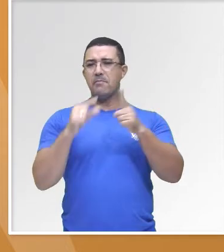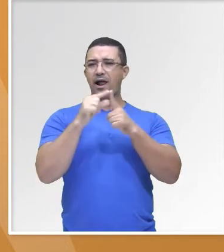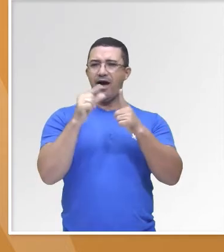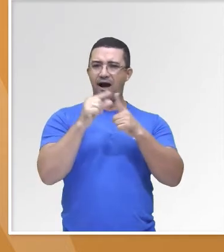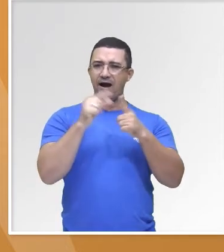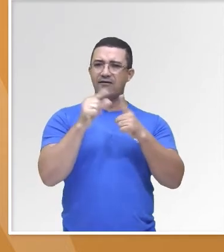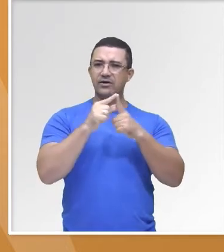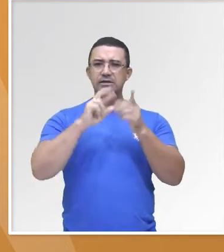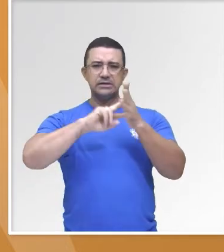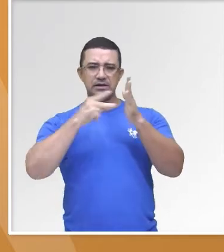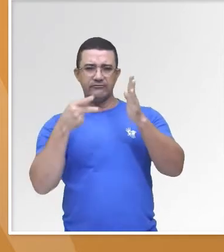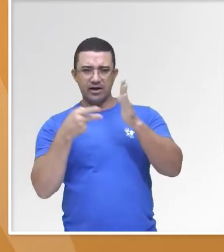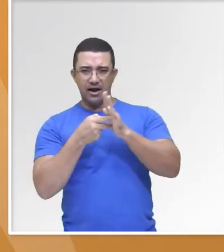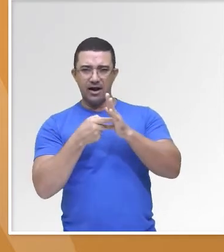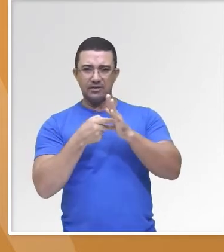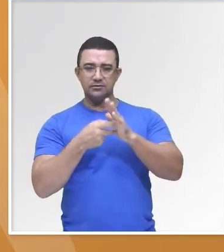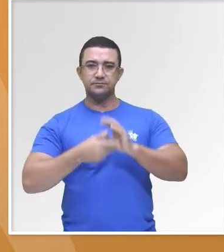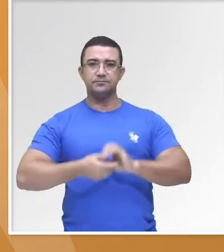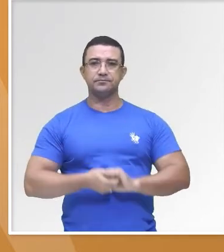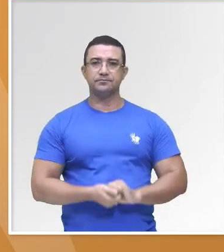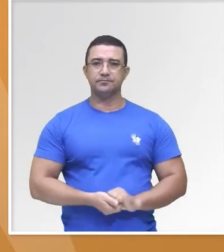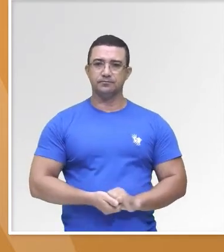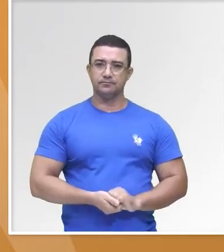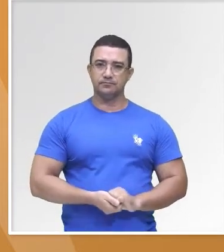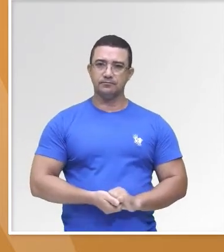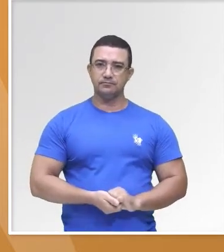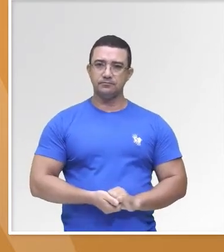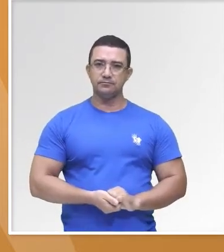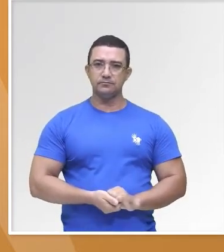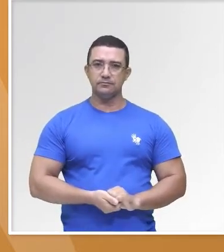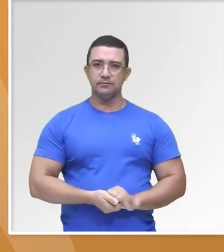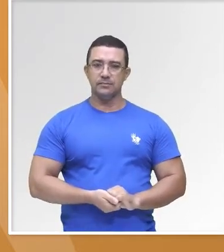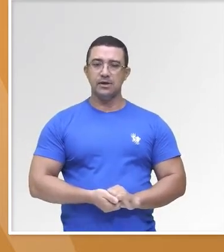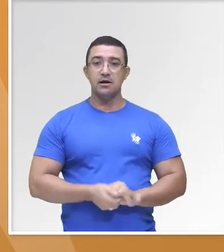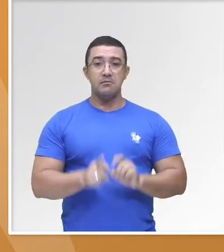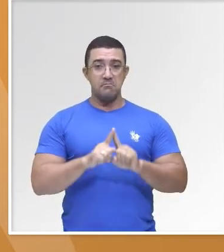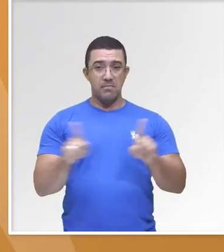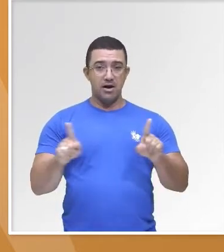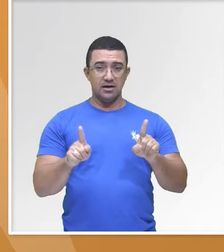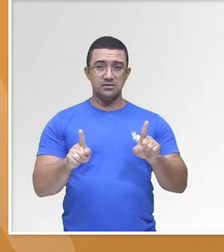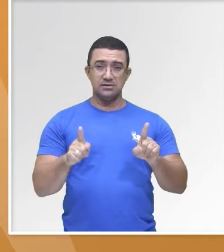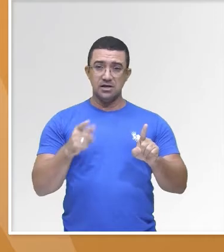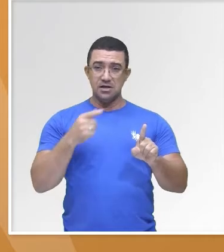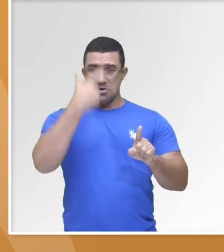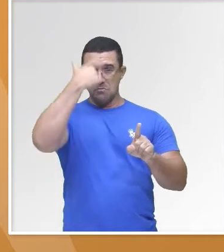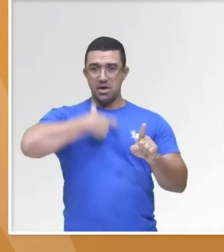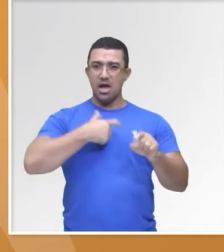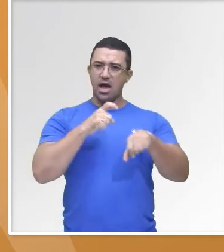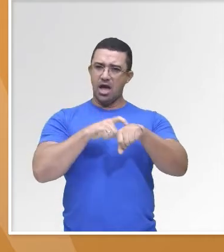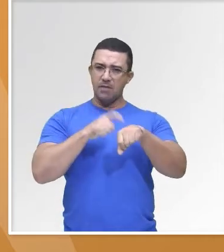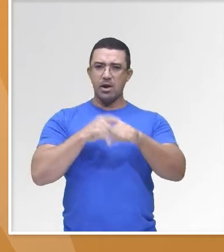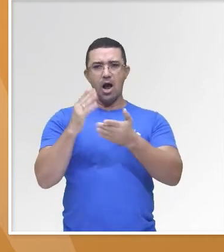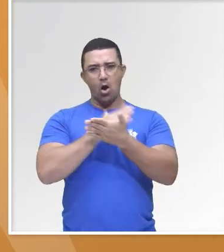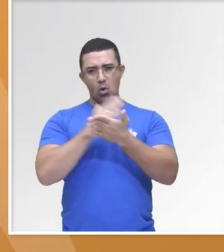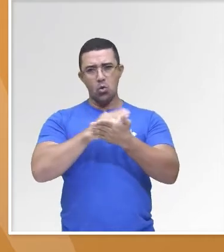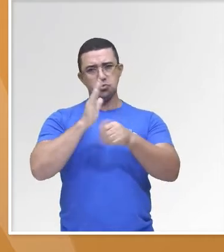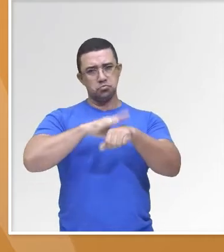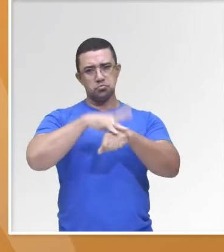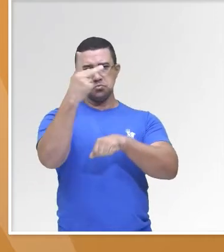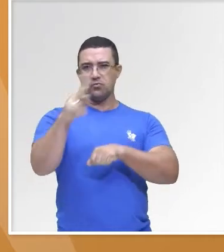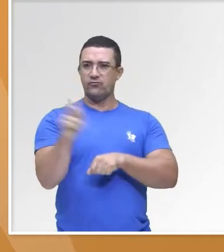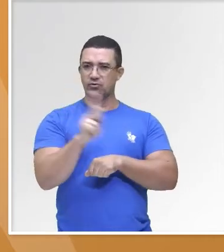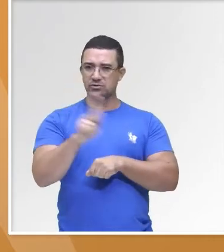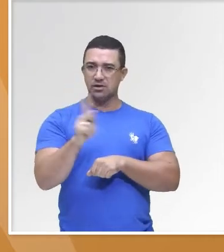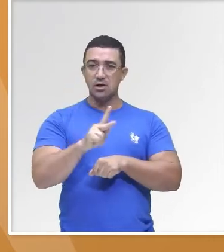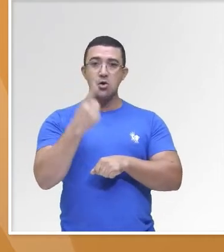lá o significado, sai de onde veio, sai de onde existe. Mas a minha geração e a geração de alguns professores de vocês, nós íamos